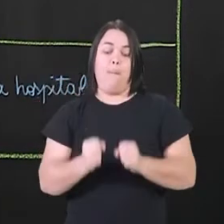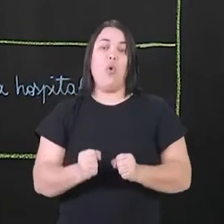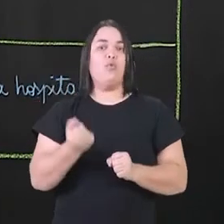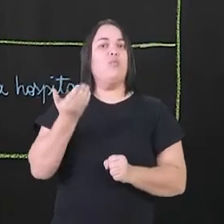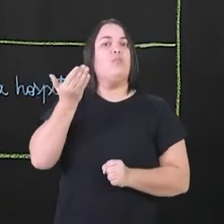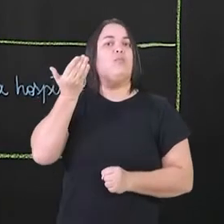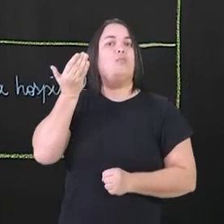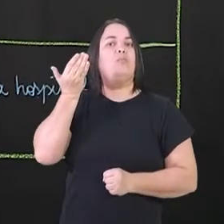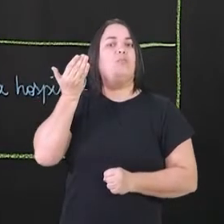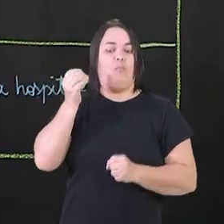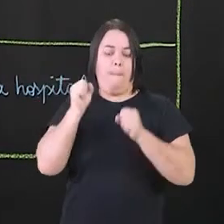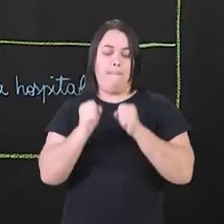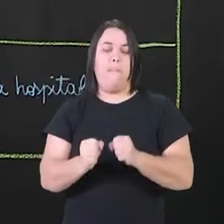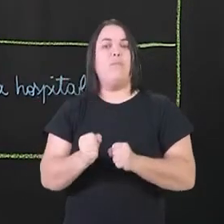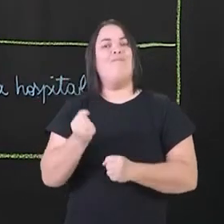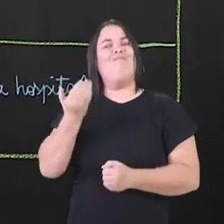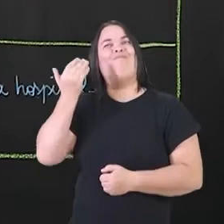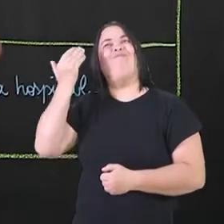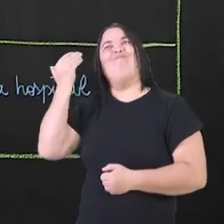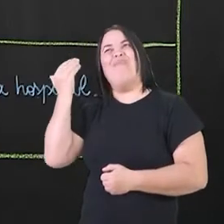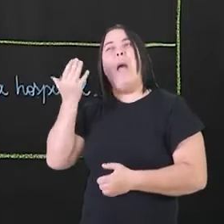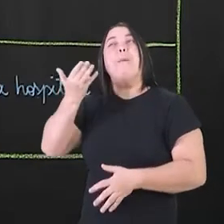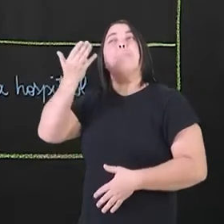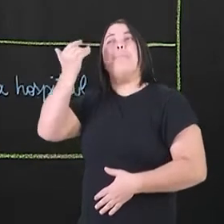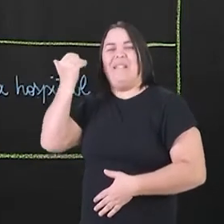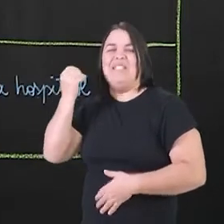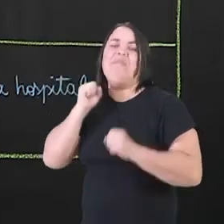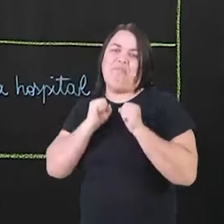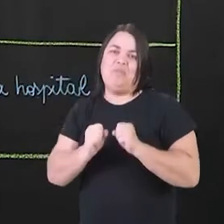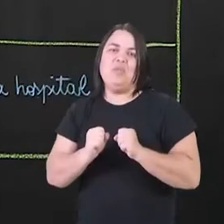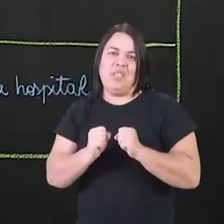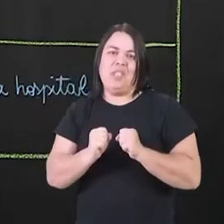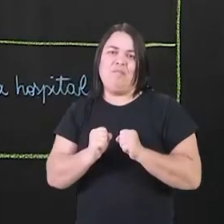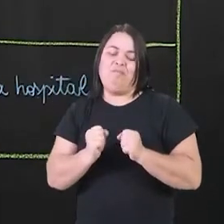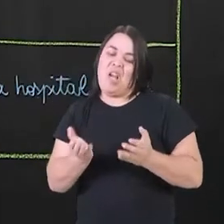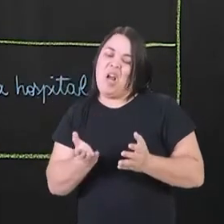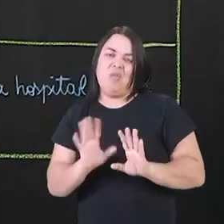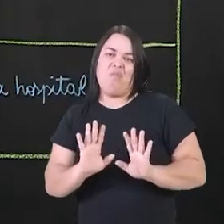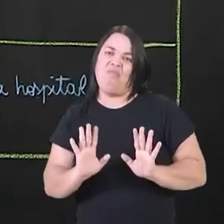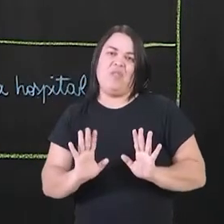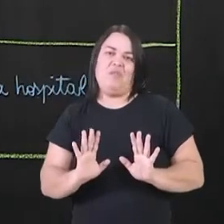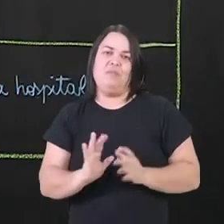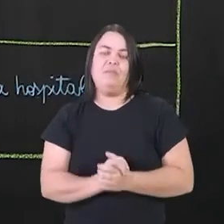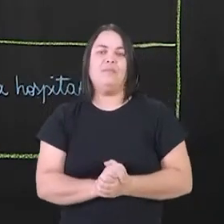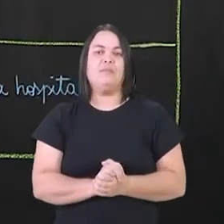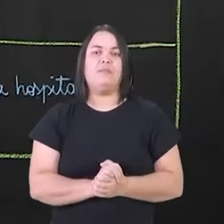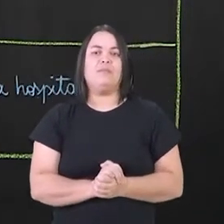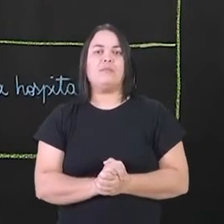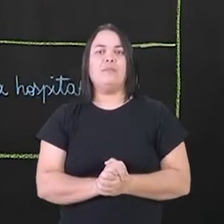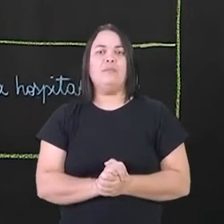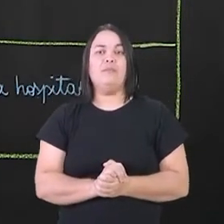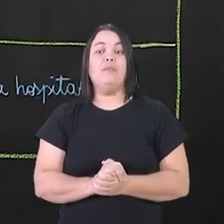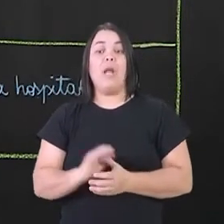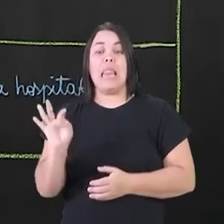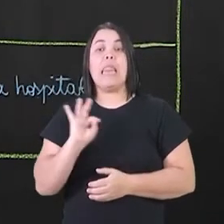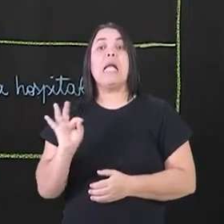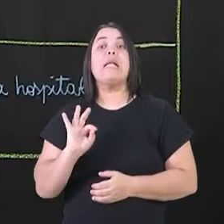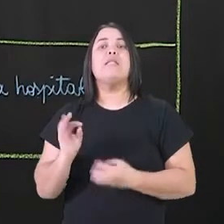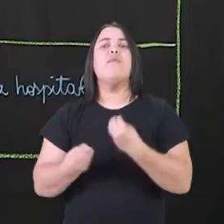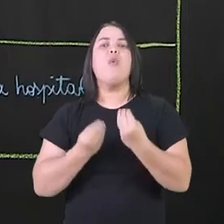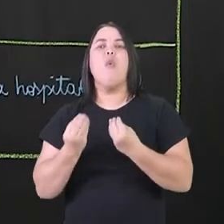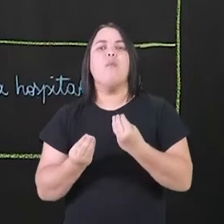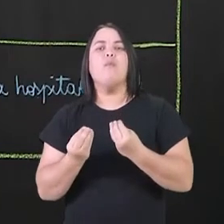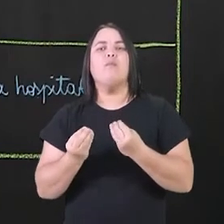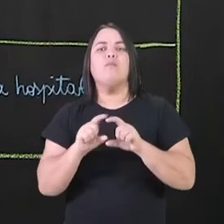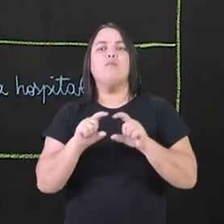eu posso, o could é eu podia, eu poderia. Tem essa ideia de passado. A negativa dele é